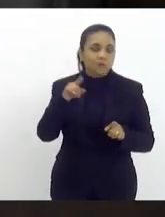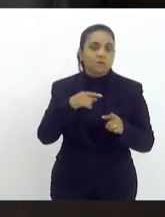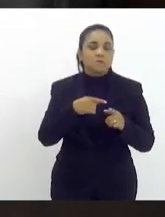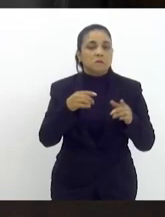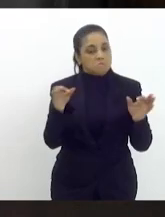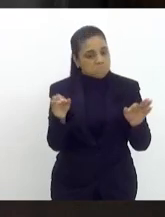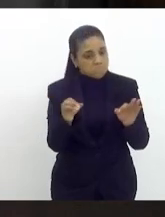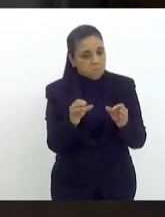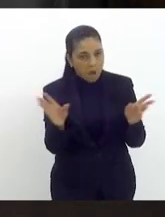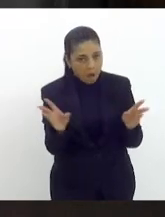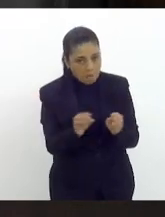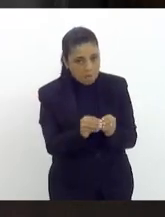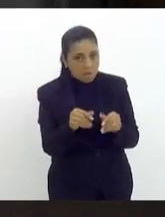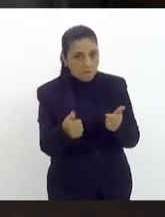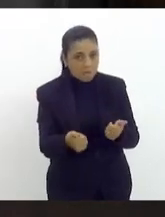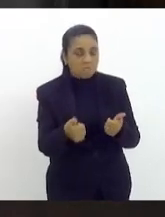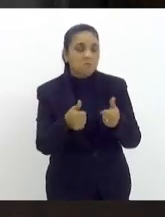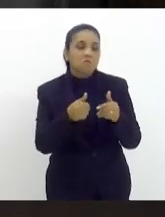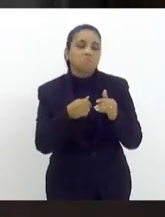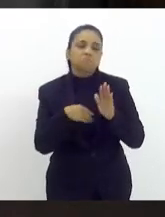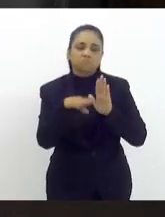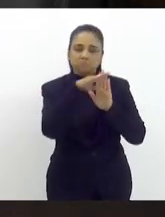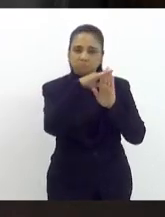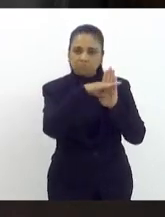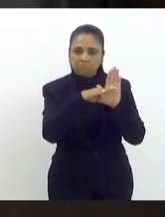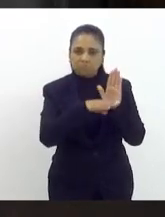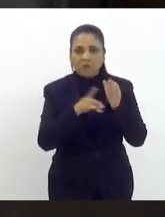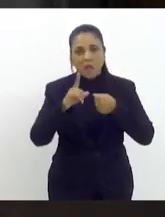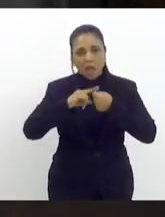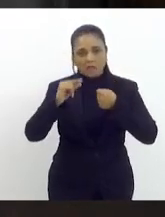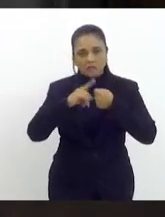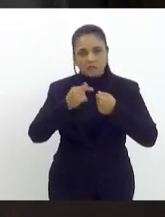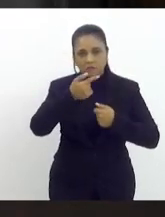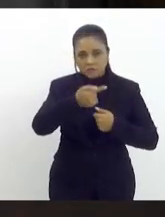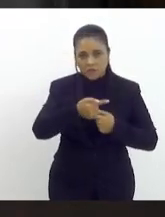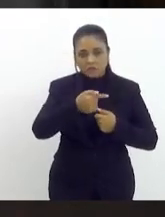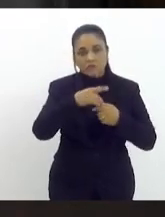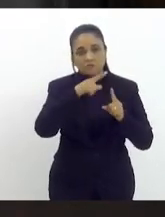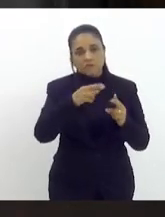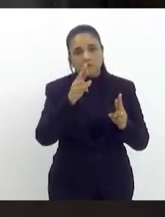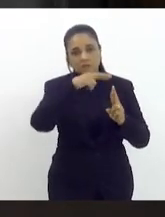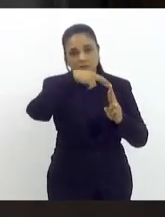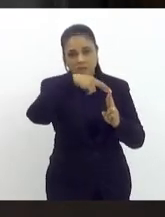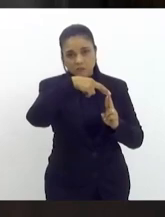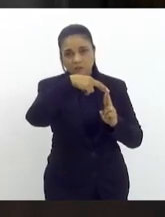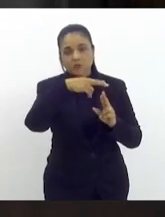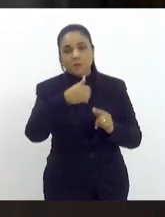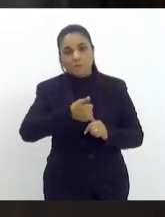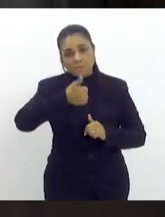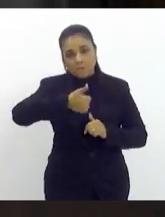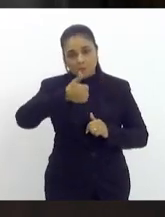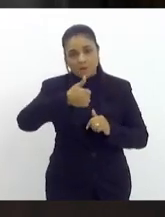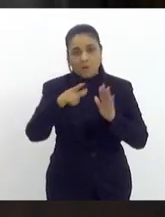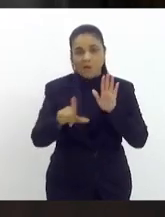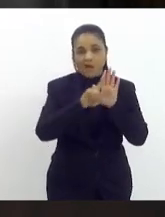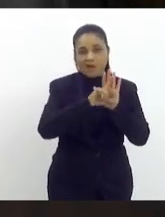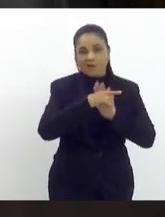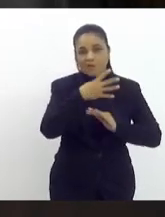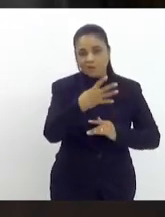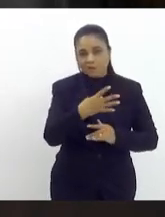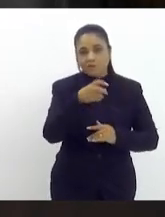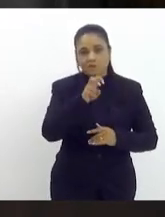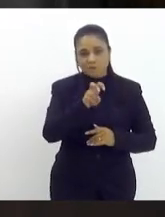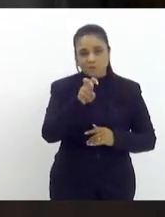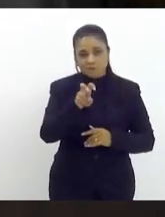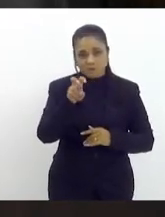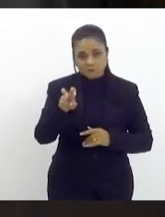indicado cumpre os requisitos elencados pelo artigo 7º do inciso 1º e respectivos incisos de lei da Lei